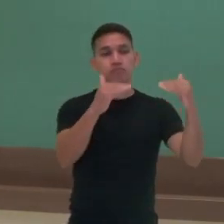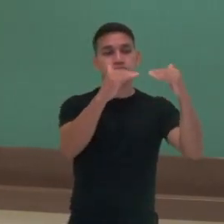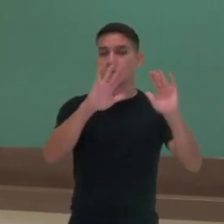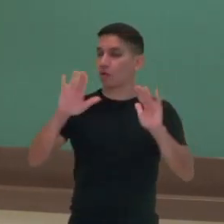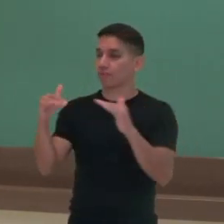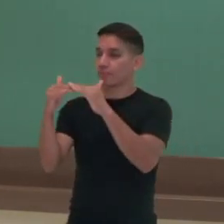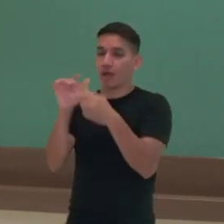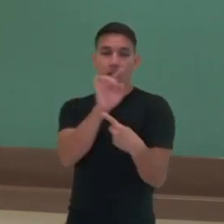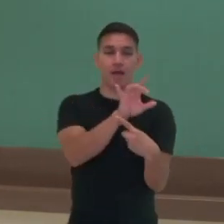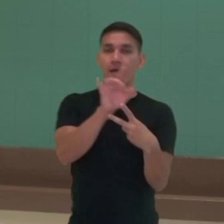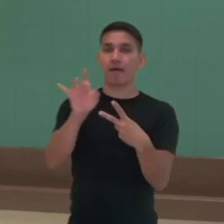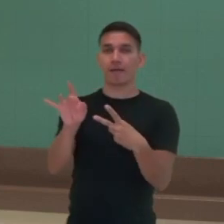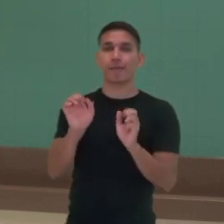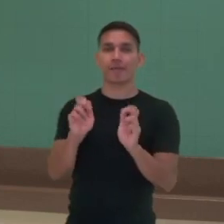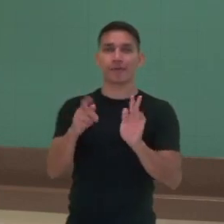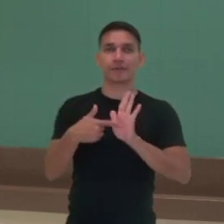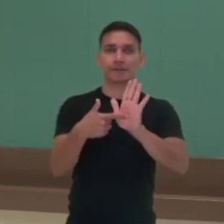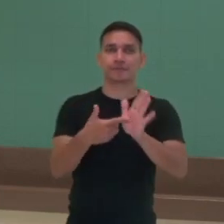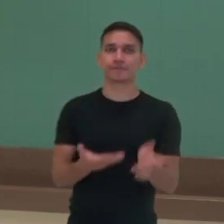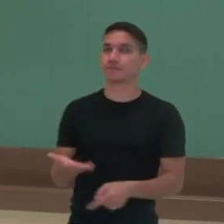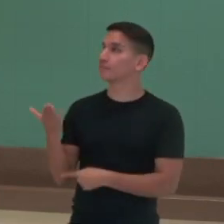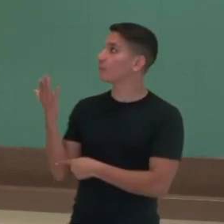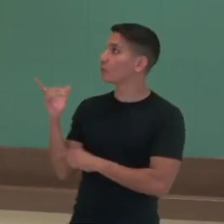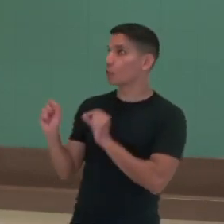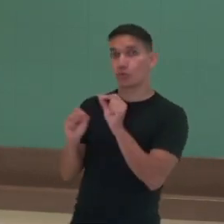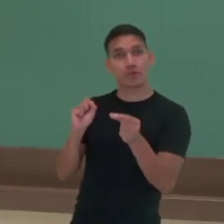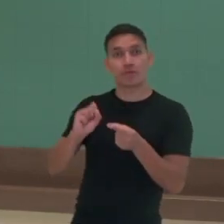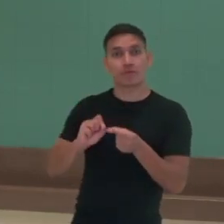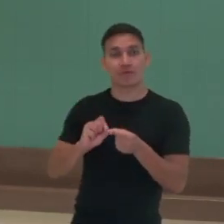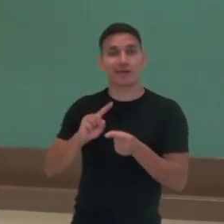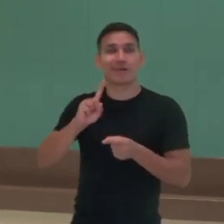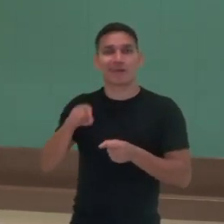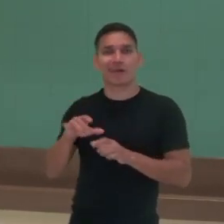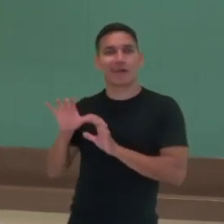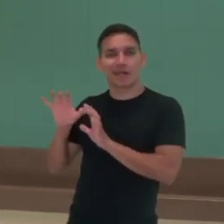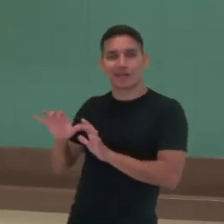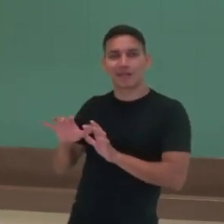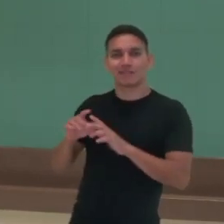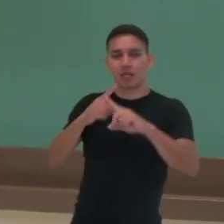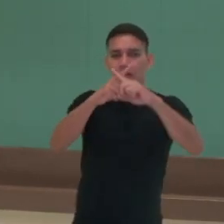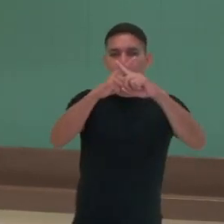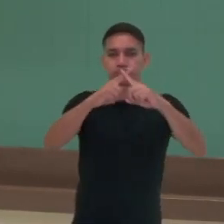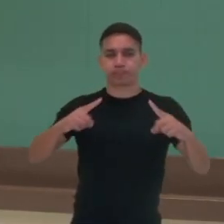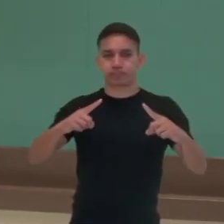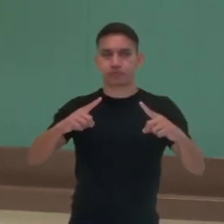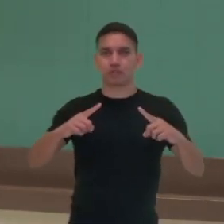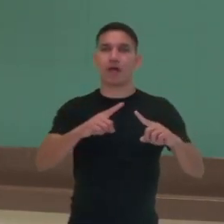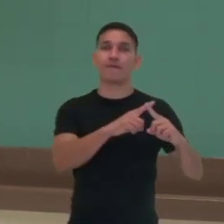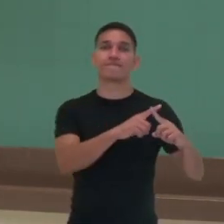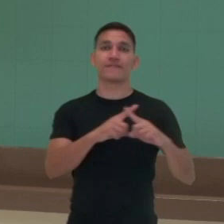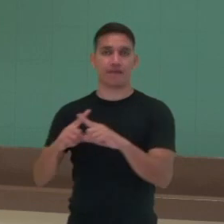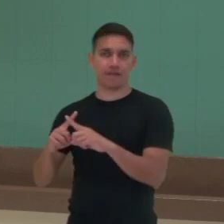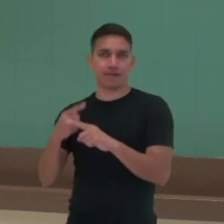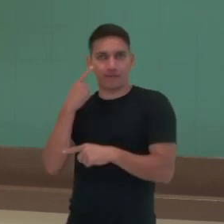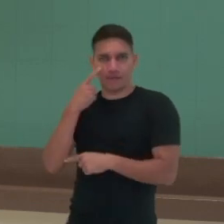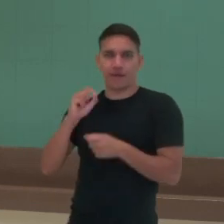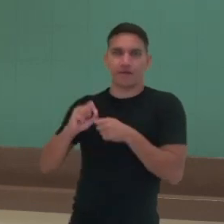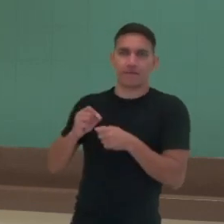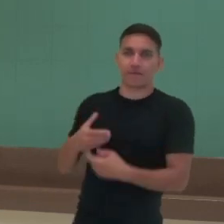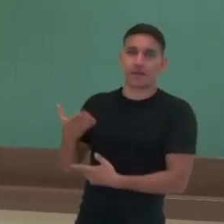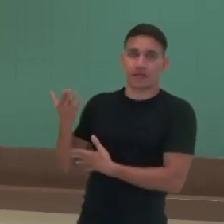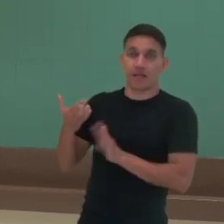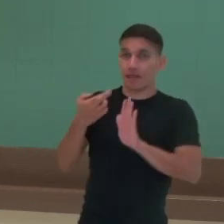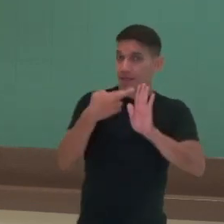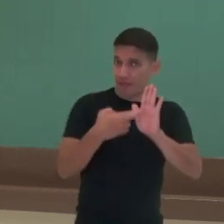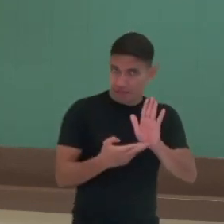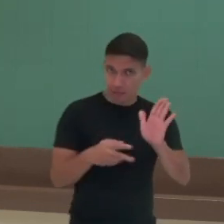proporções indicadas, ok? Então vamos lá. Fazendo a multiplicação cruzada, né? Que é a propriedade